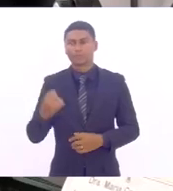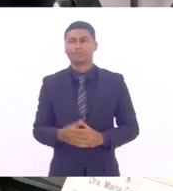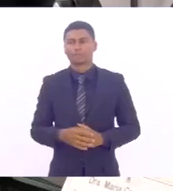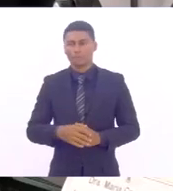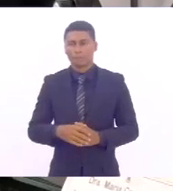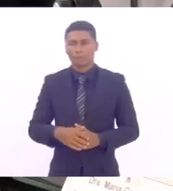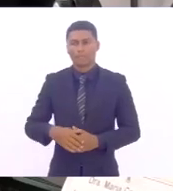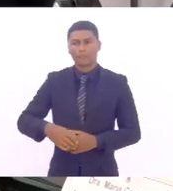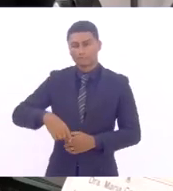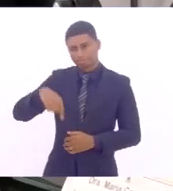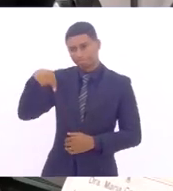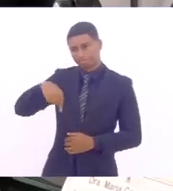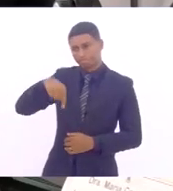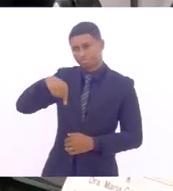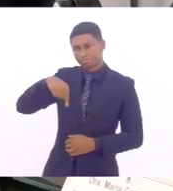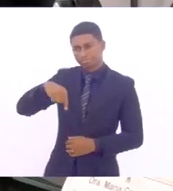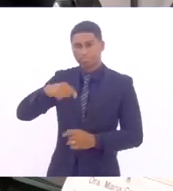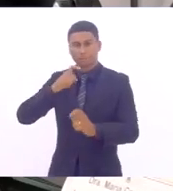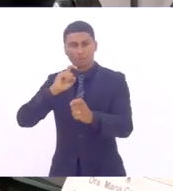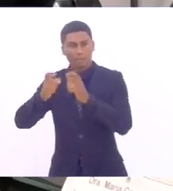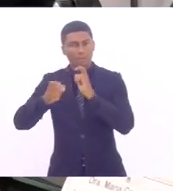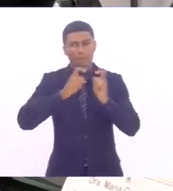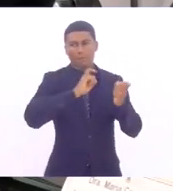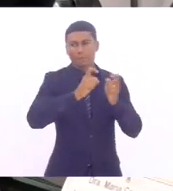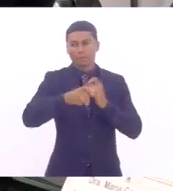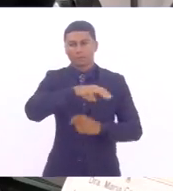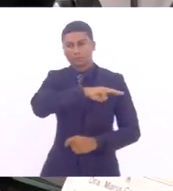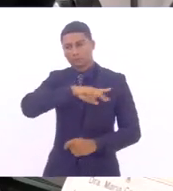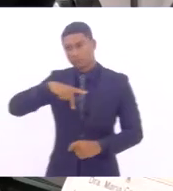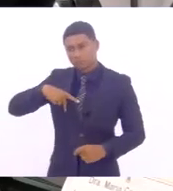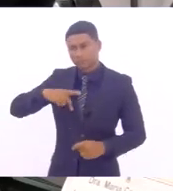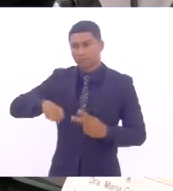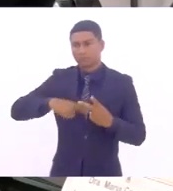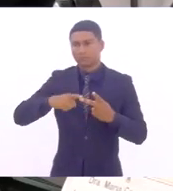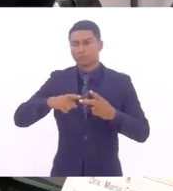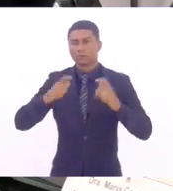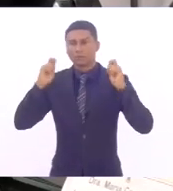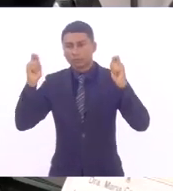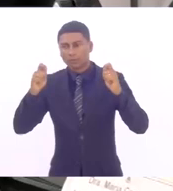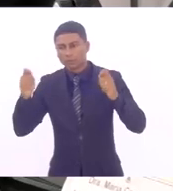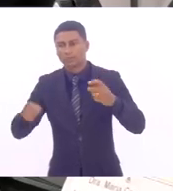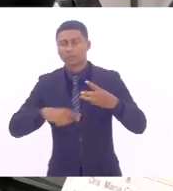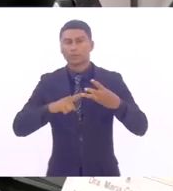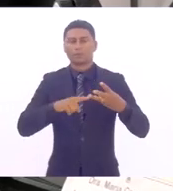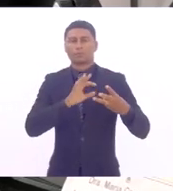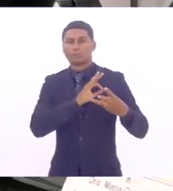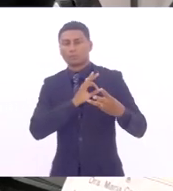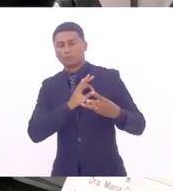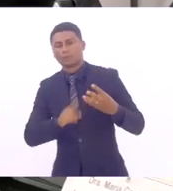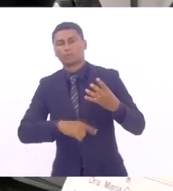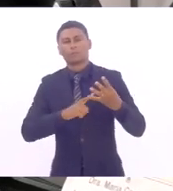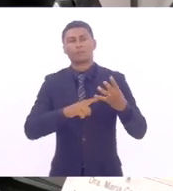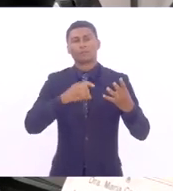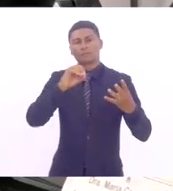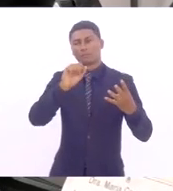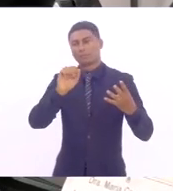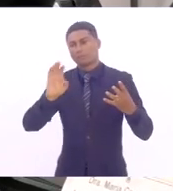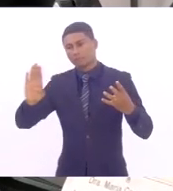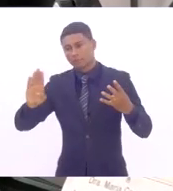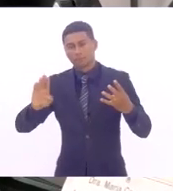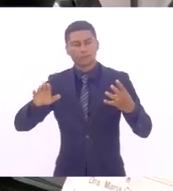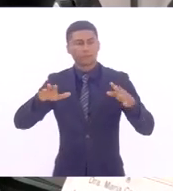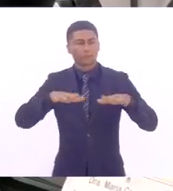conduzindo esse diálogo entre Ministério Público, torcidas organizadas, policiamento, OAB. É uma